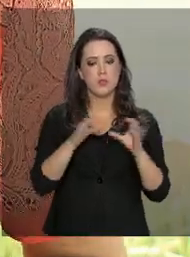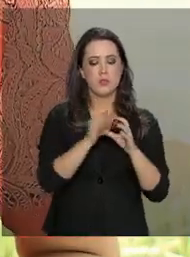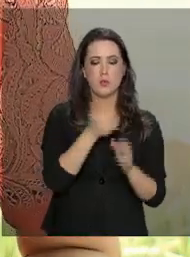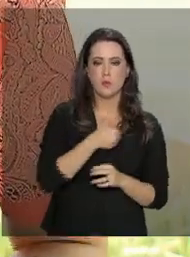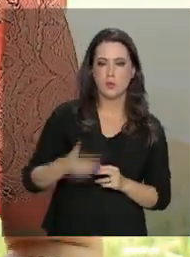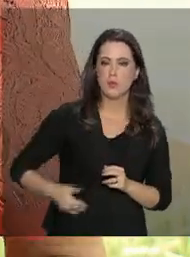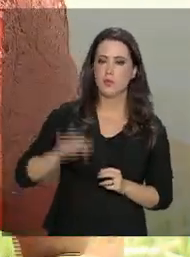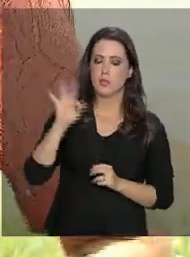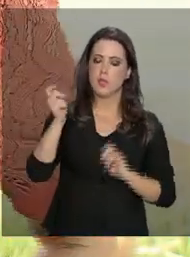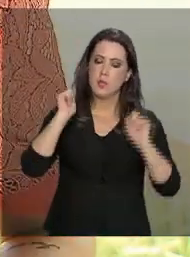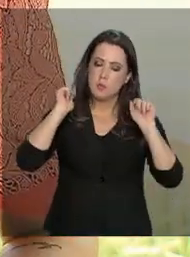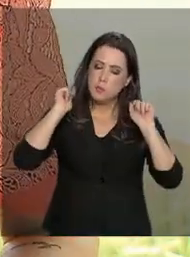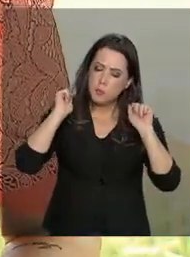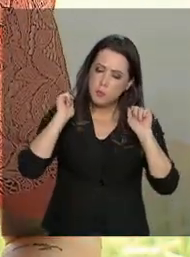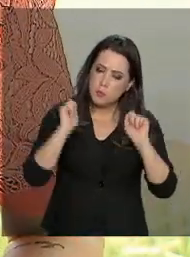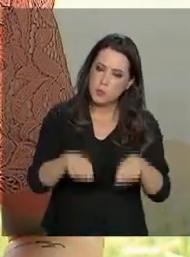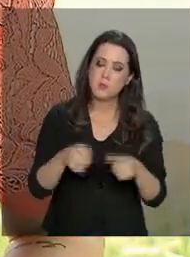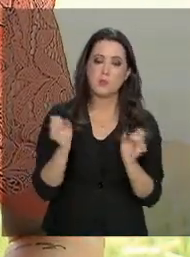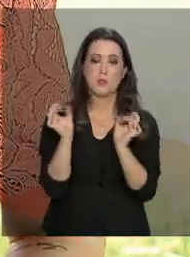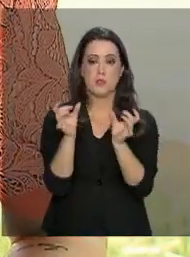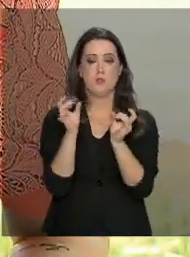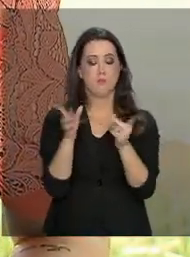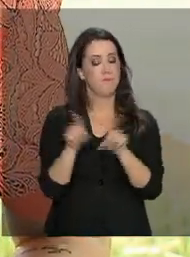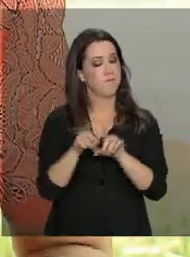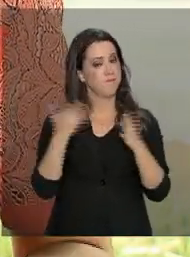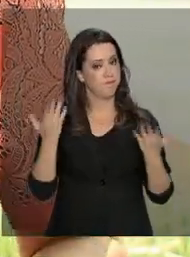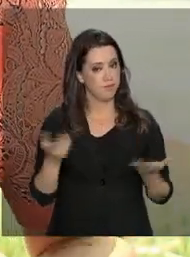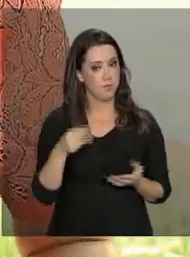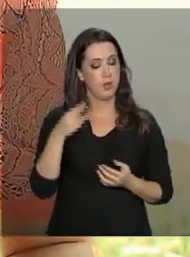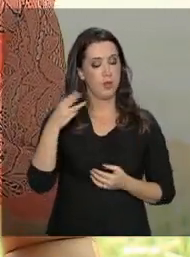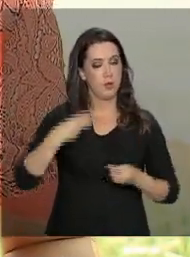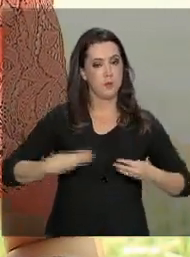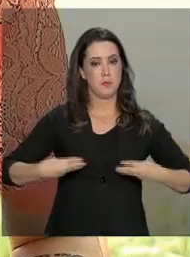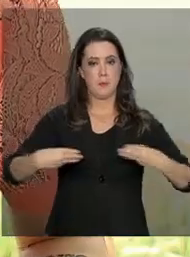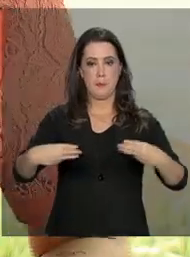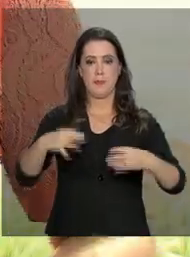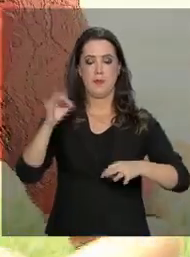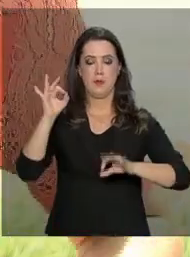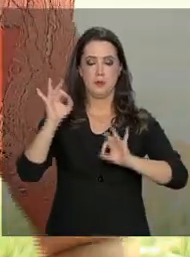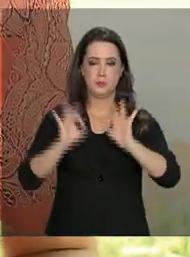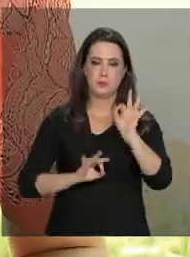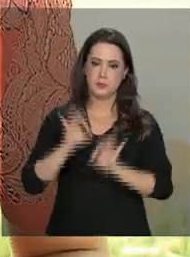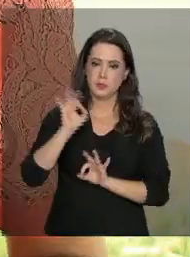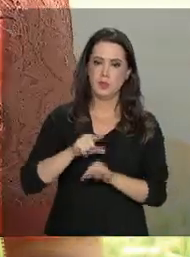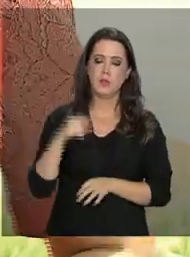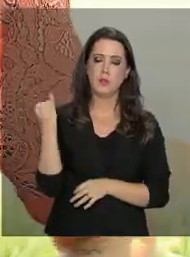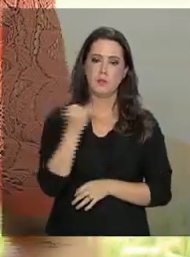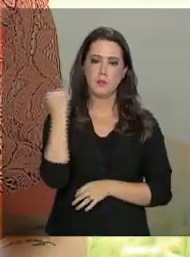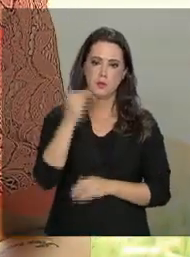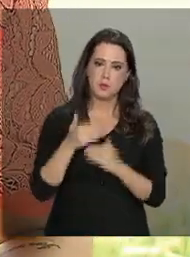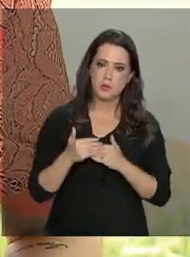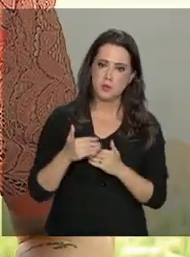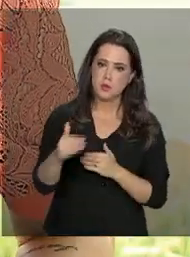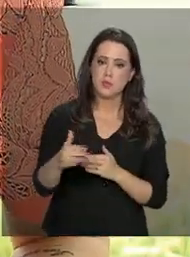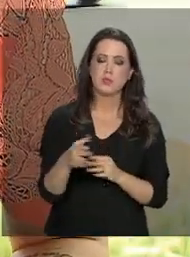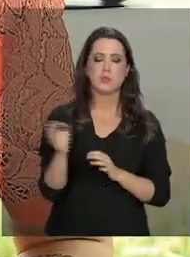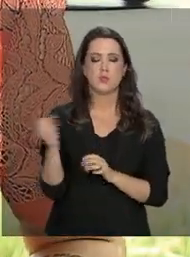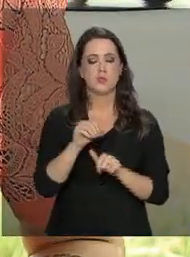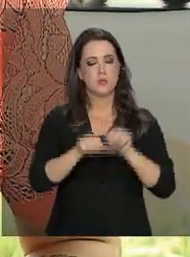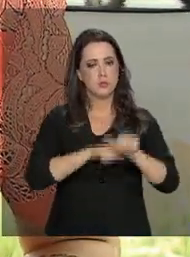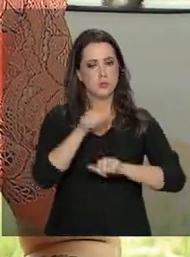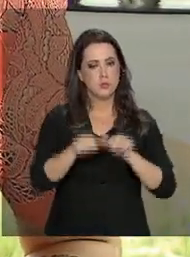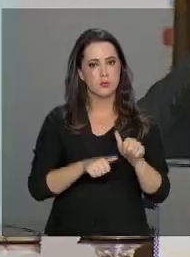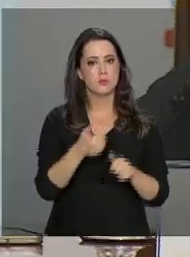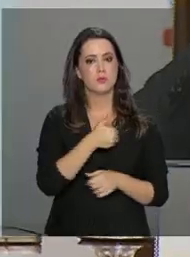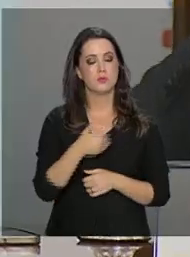condições de serem vendidos na avaliação do ministro do planejamento é fundamental manter a agenda de reformas